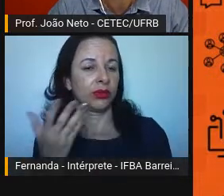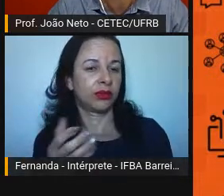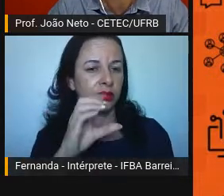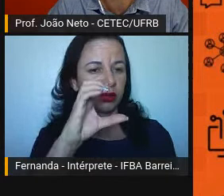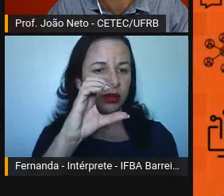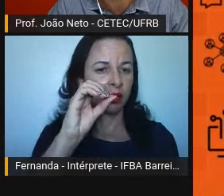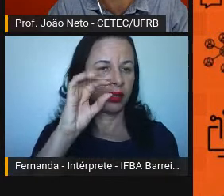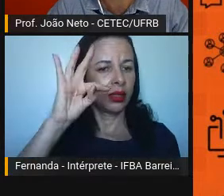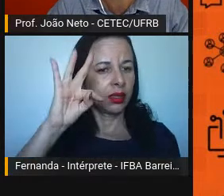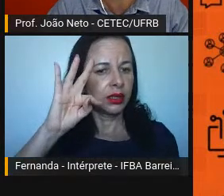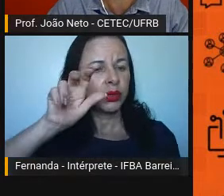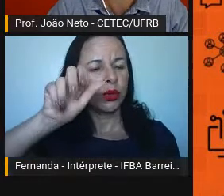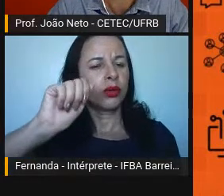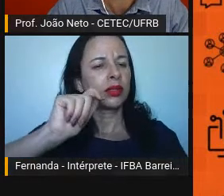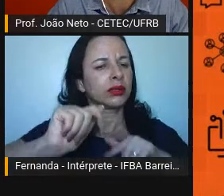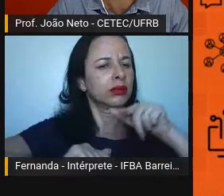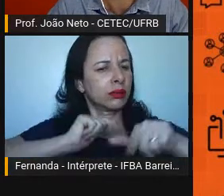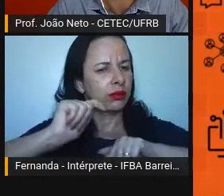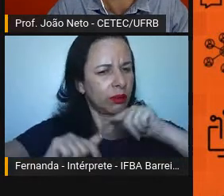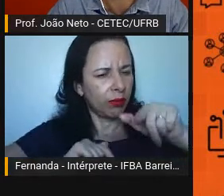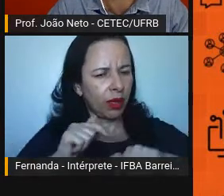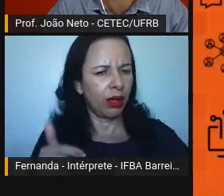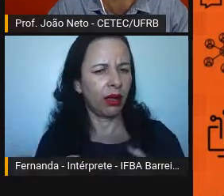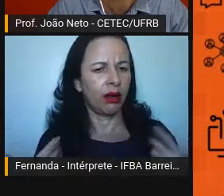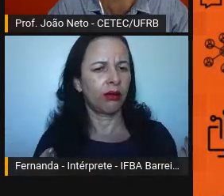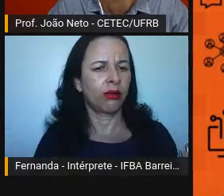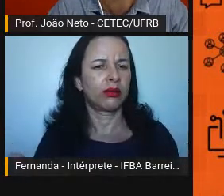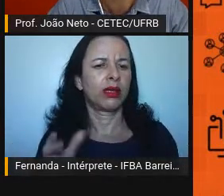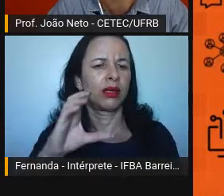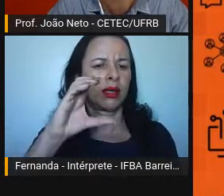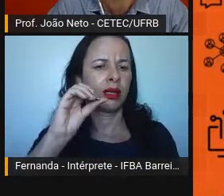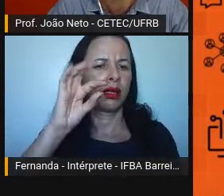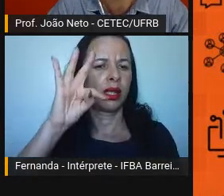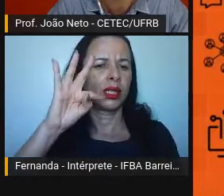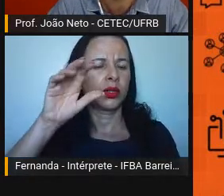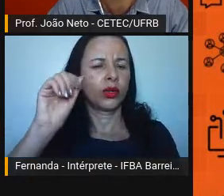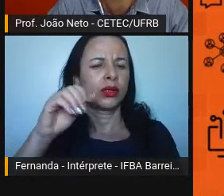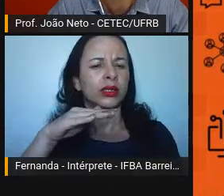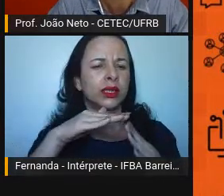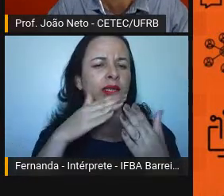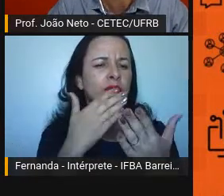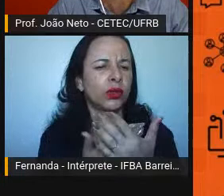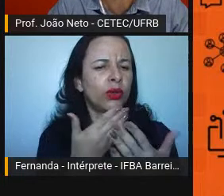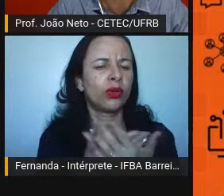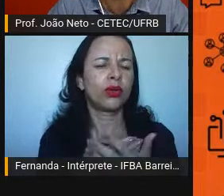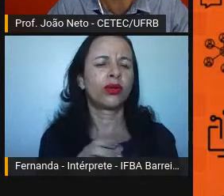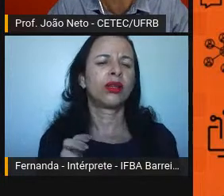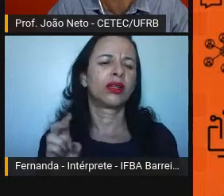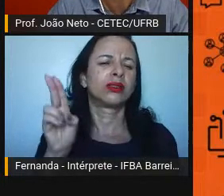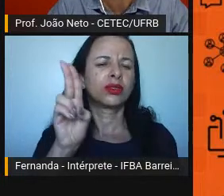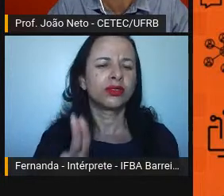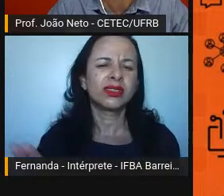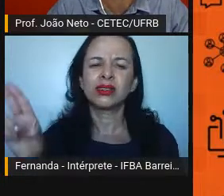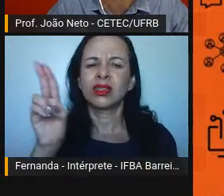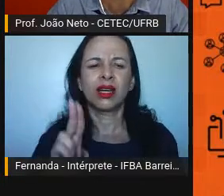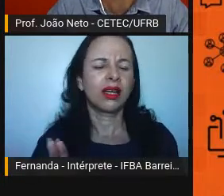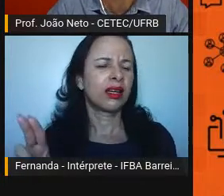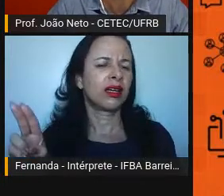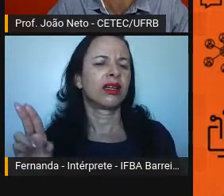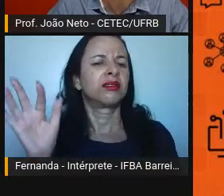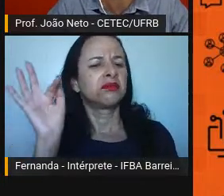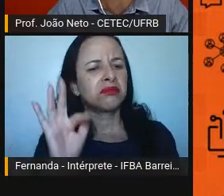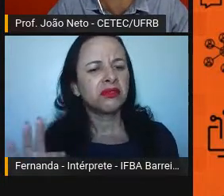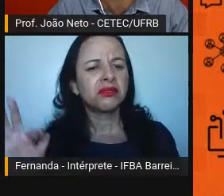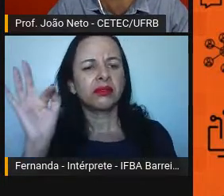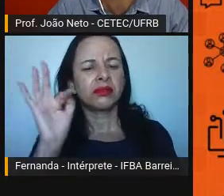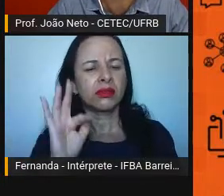cotas cotas de empregos cotas em escolas e universidades exatamente a